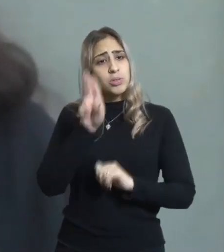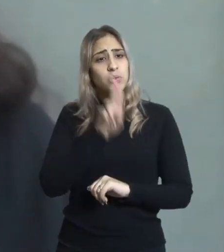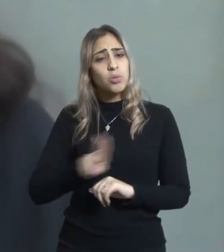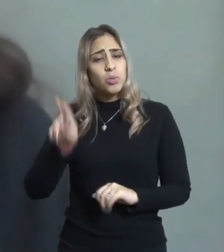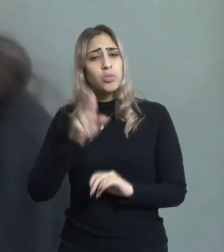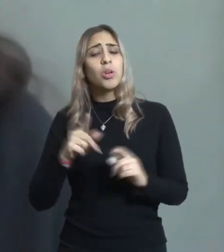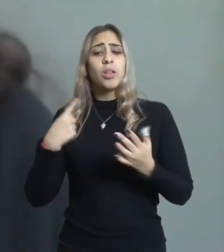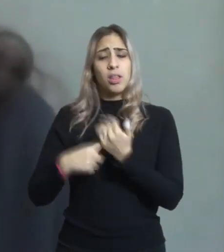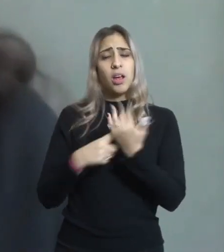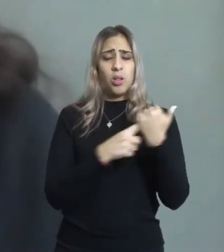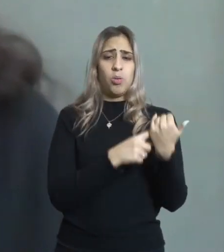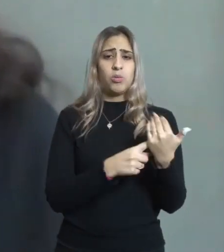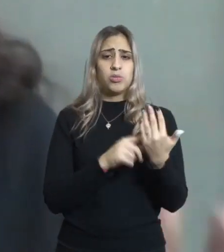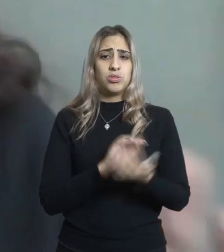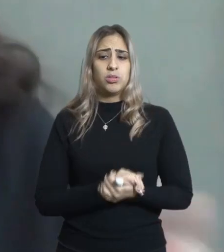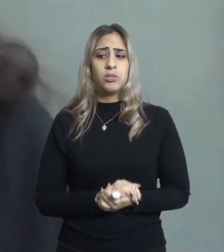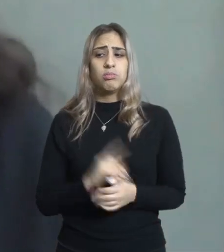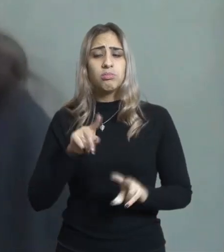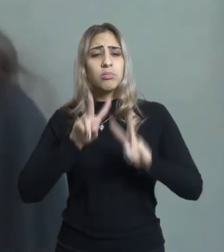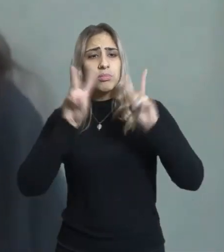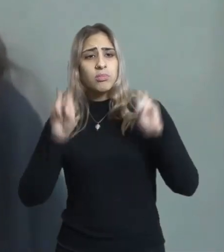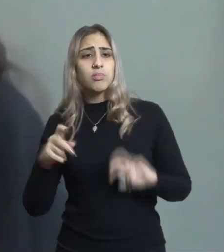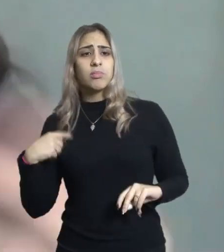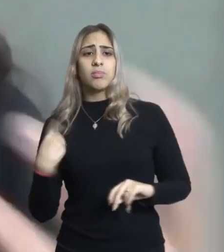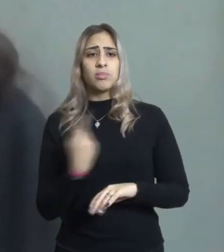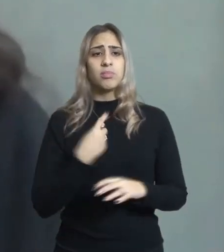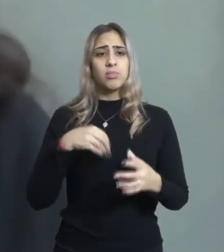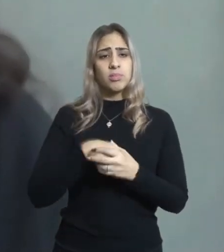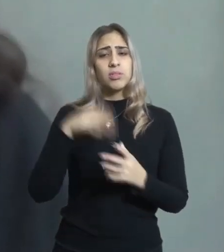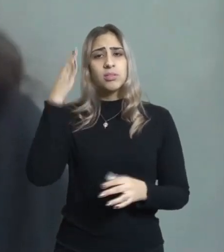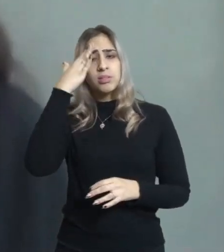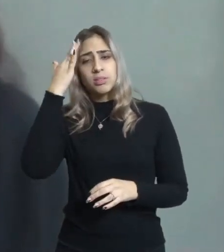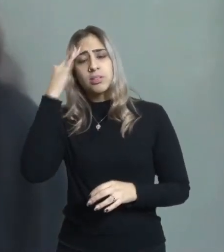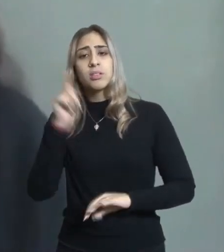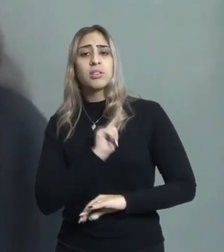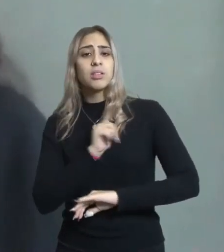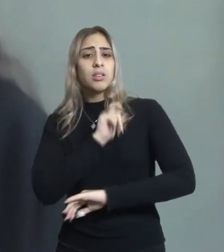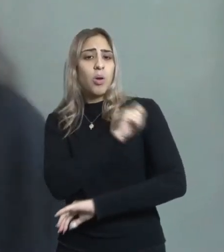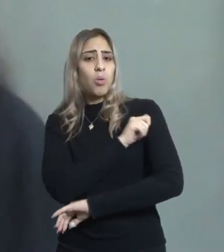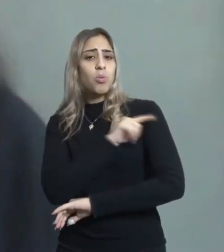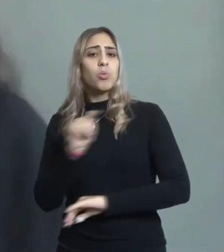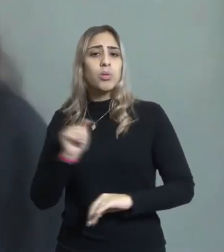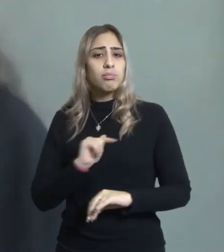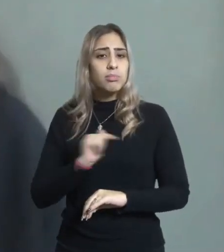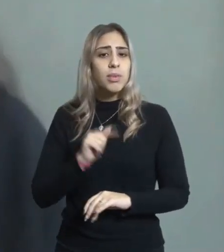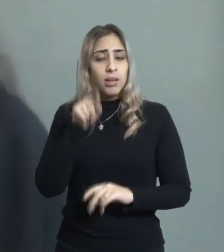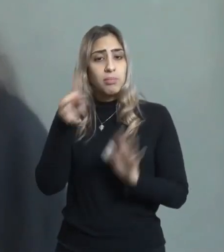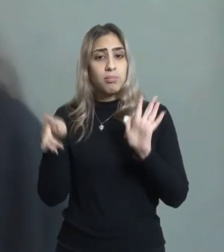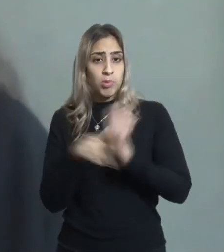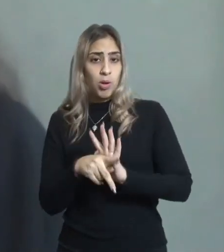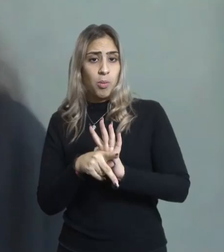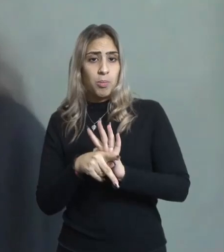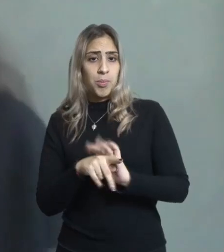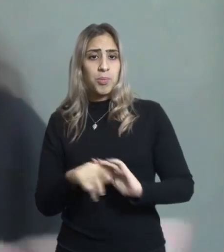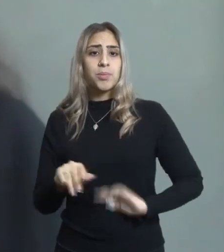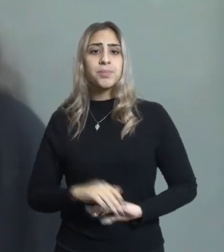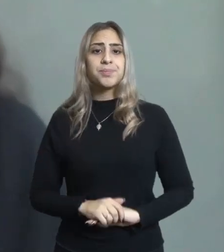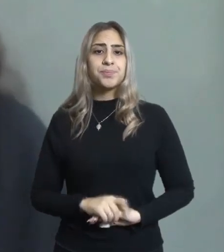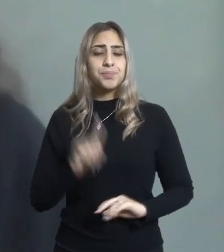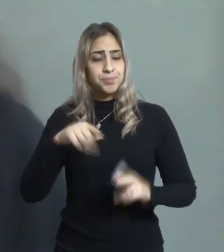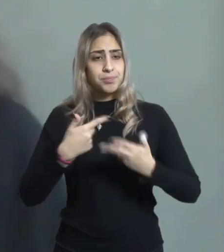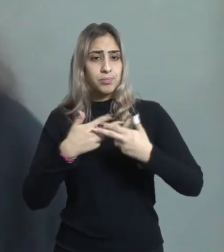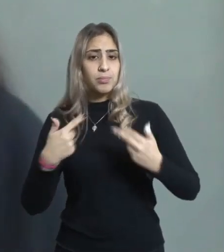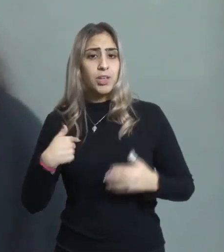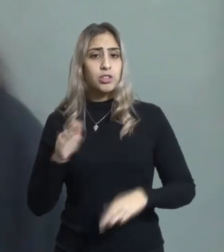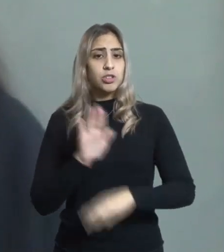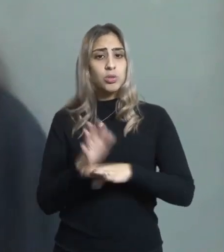das tecnologias. A questão aí delicada é saber se o aluno tem esses equipamentos, que é algo que a gente sentiu